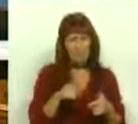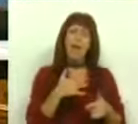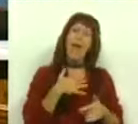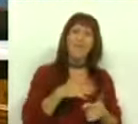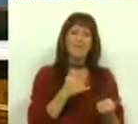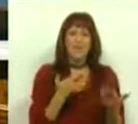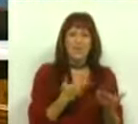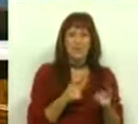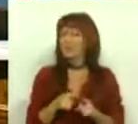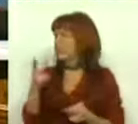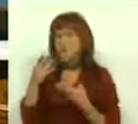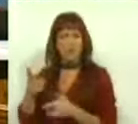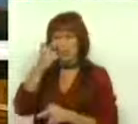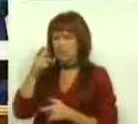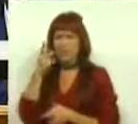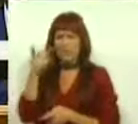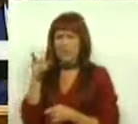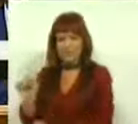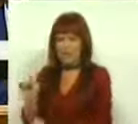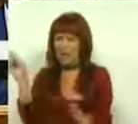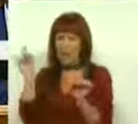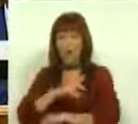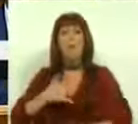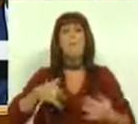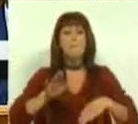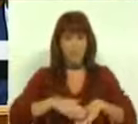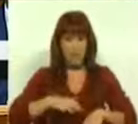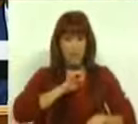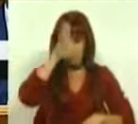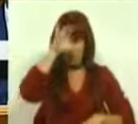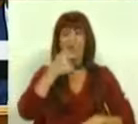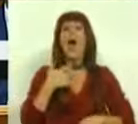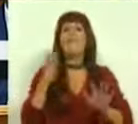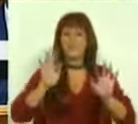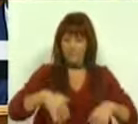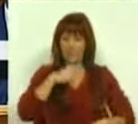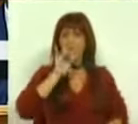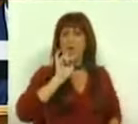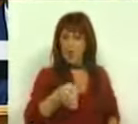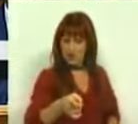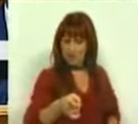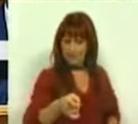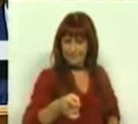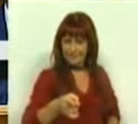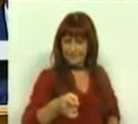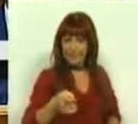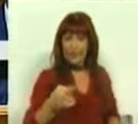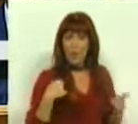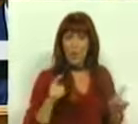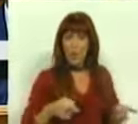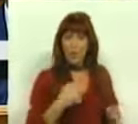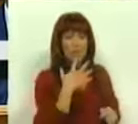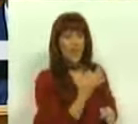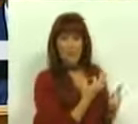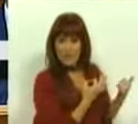mas não ajuda a vida dos portugueses. Por isso, Sr. Primeiro-Ministro, quero terminar dizendo-lhe o seguinte: comecei